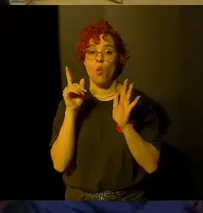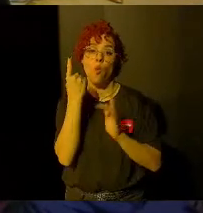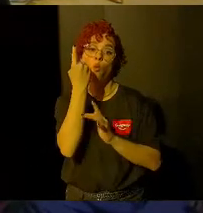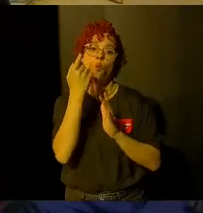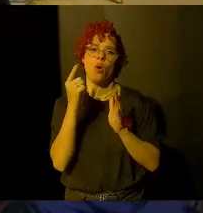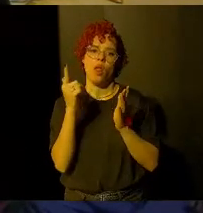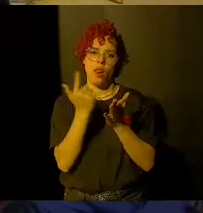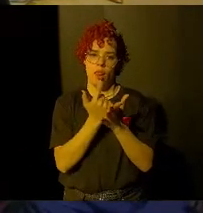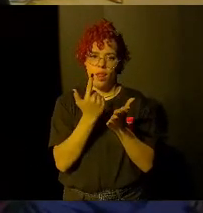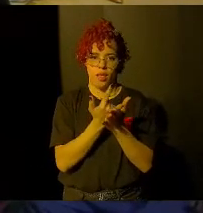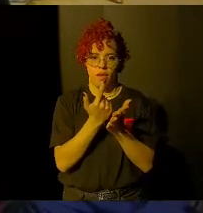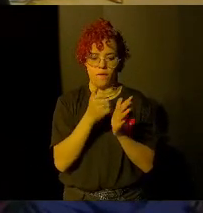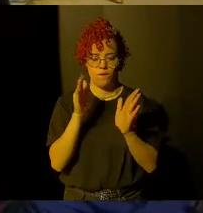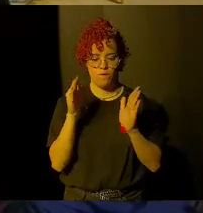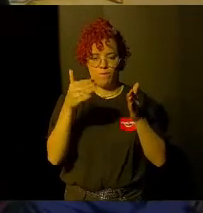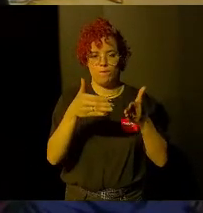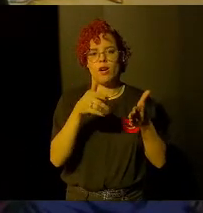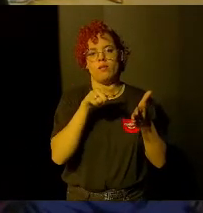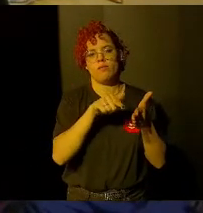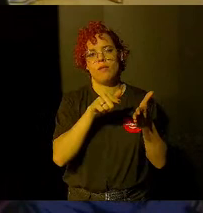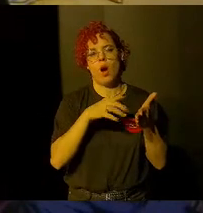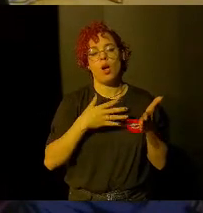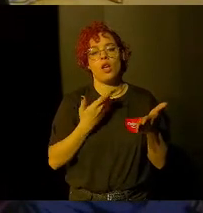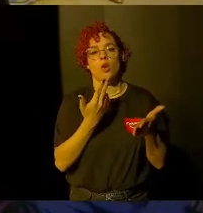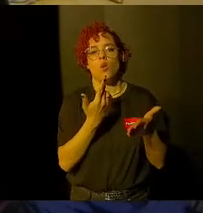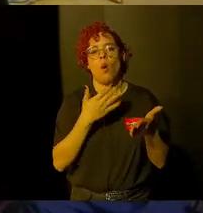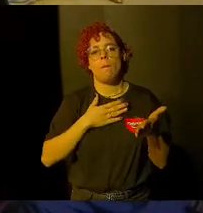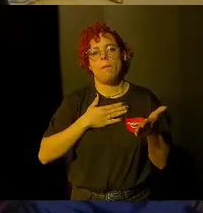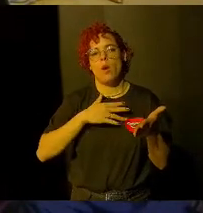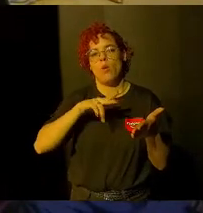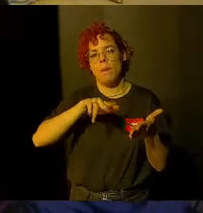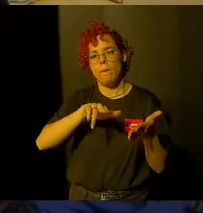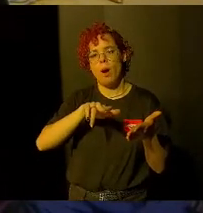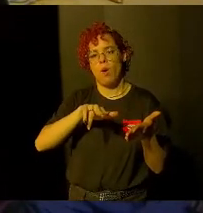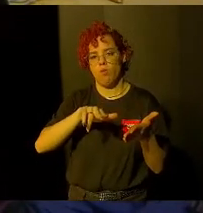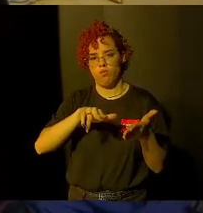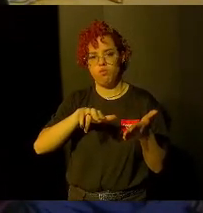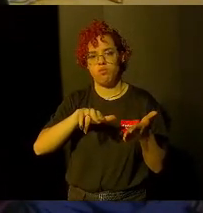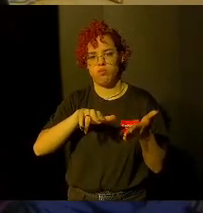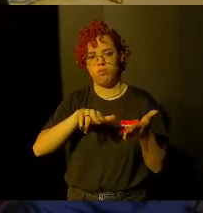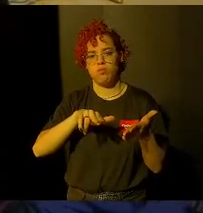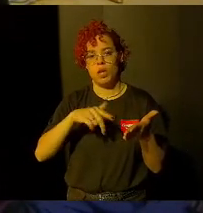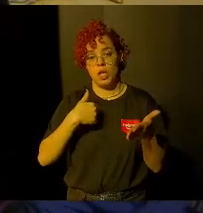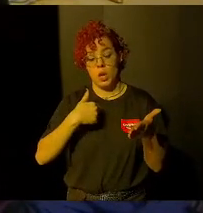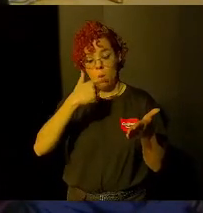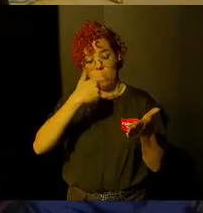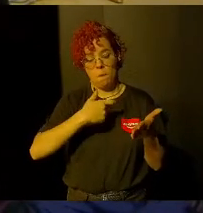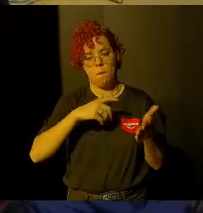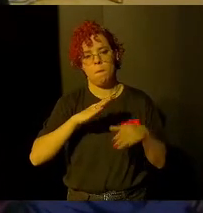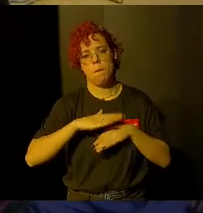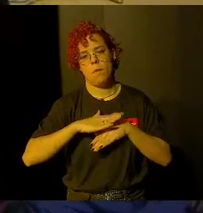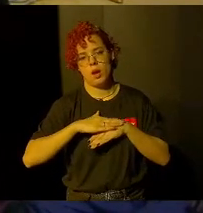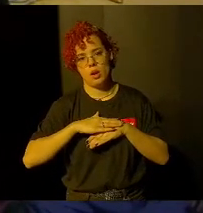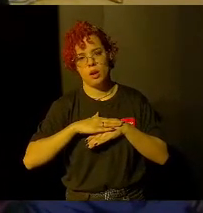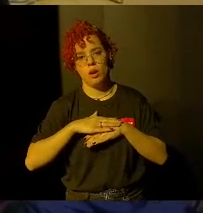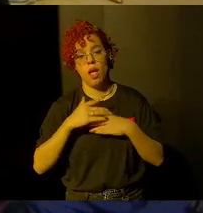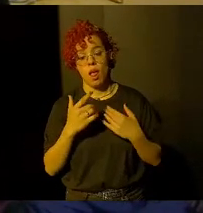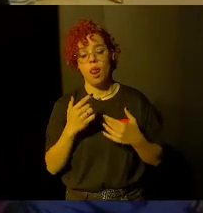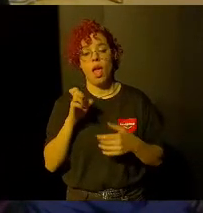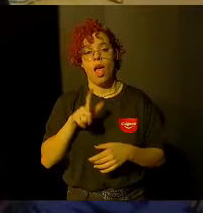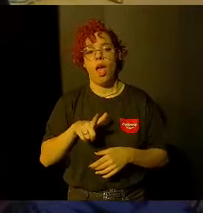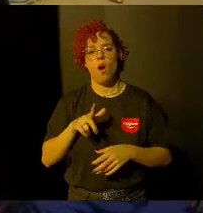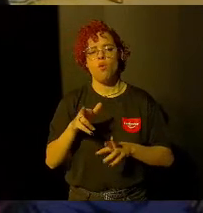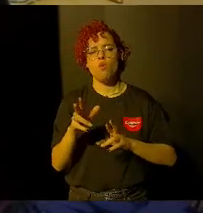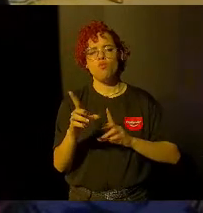como meu irmão eu mesmo ele é o resultado de um diálogo entre a minha criação e a minha vida e